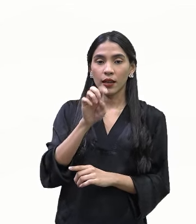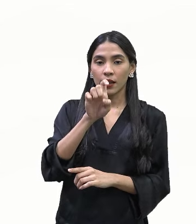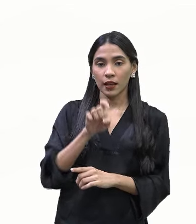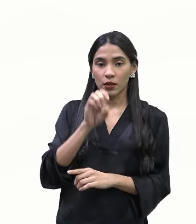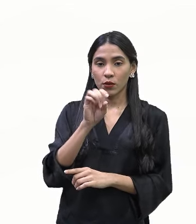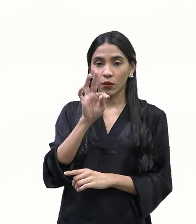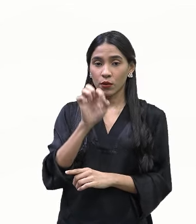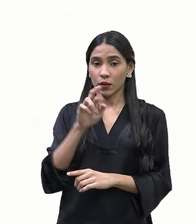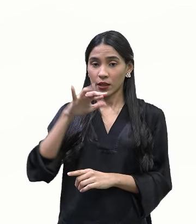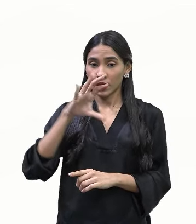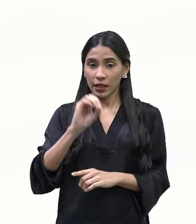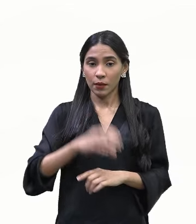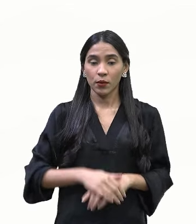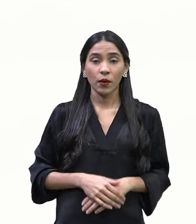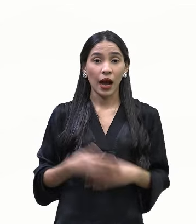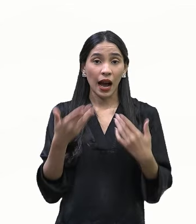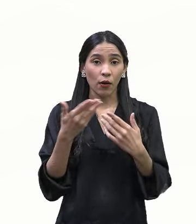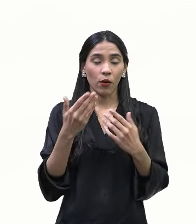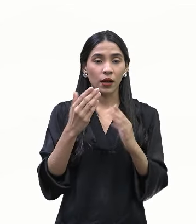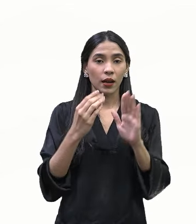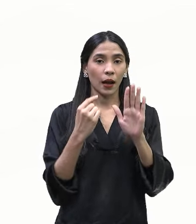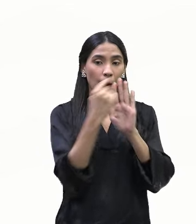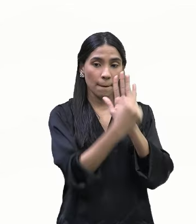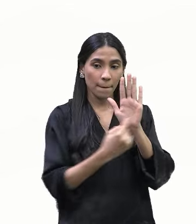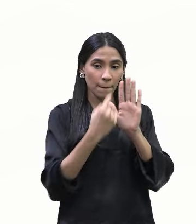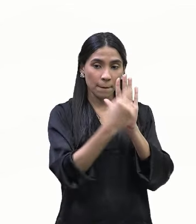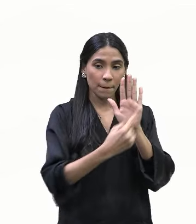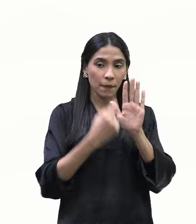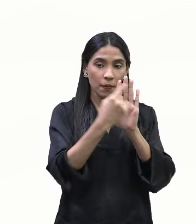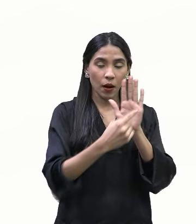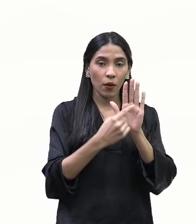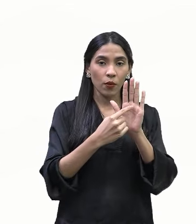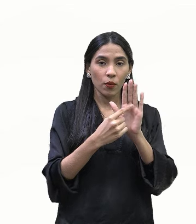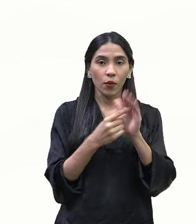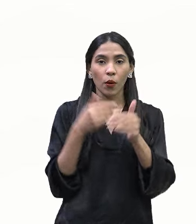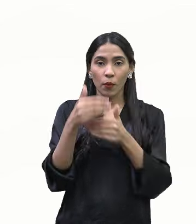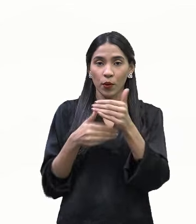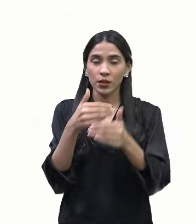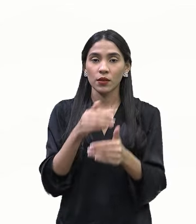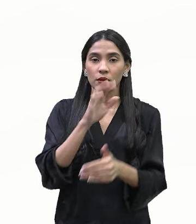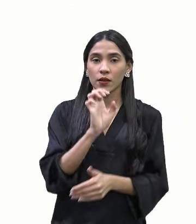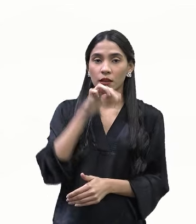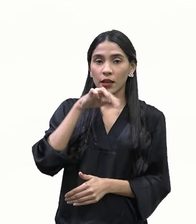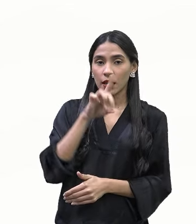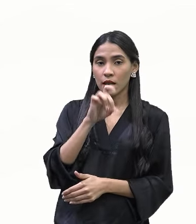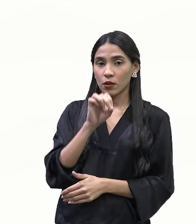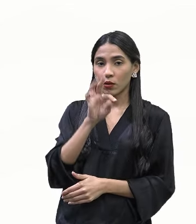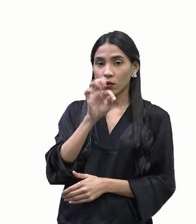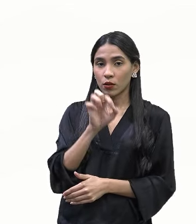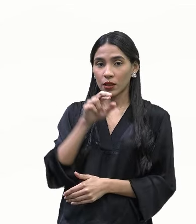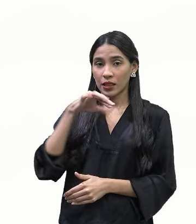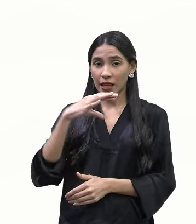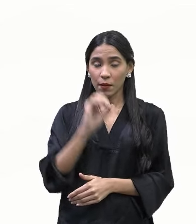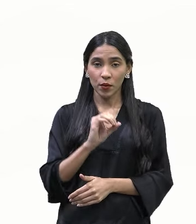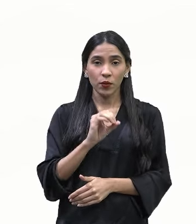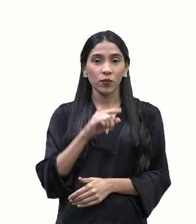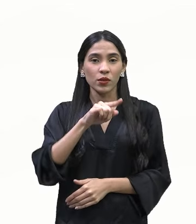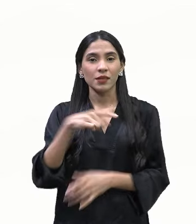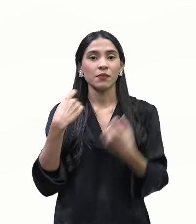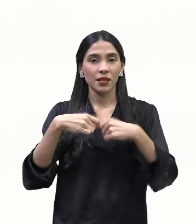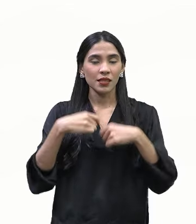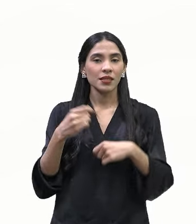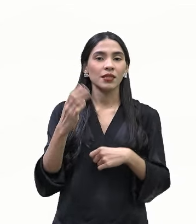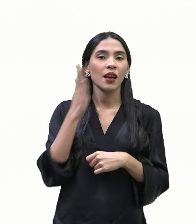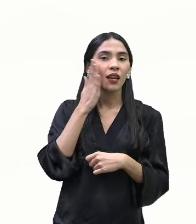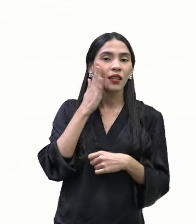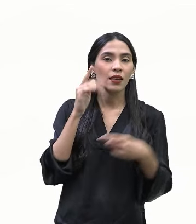Já quando eu falo da minha mão, é um processo endotérmico. Então você tem que entender essas